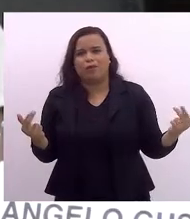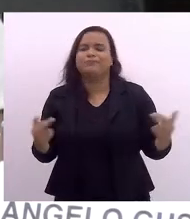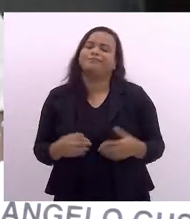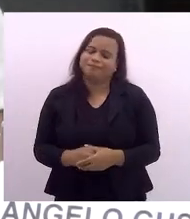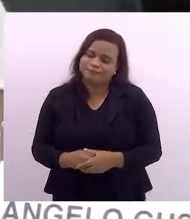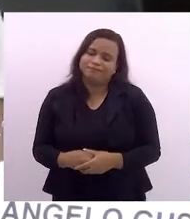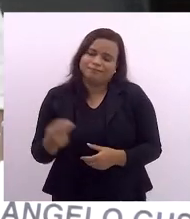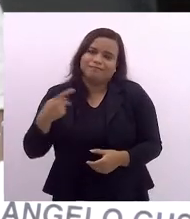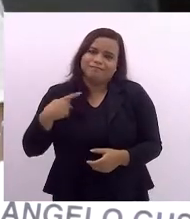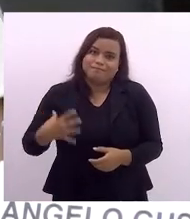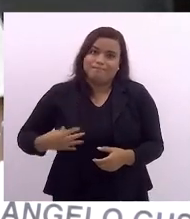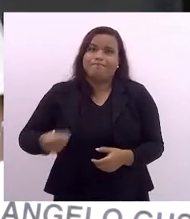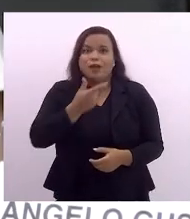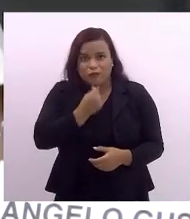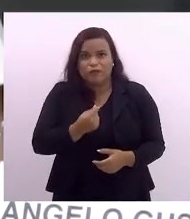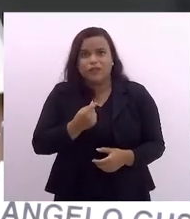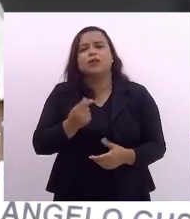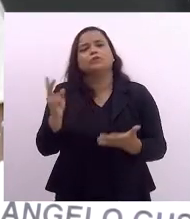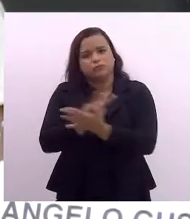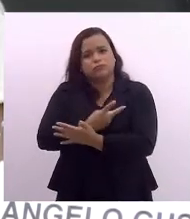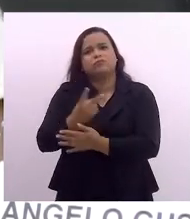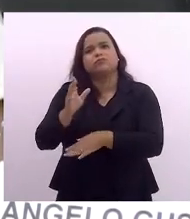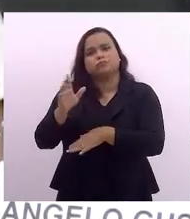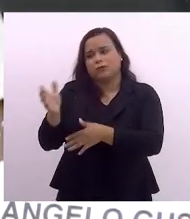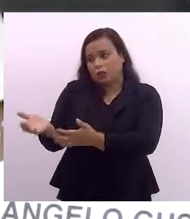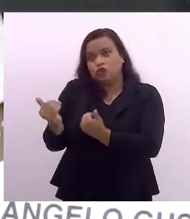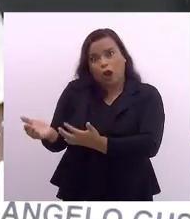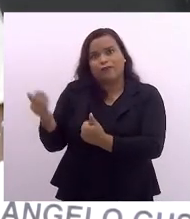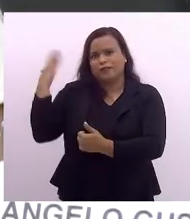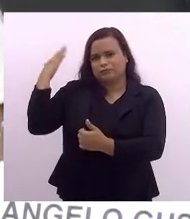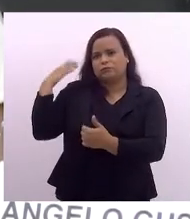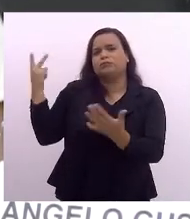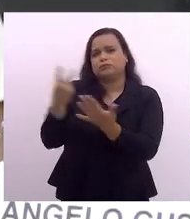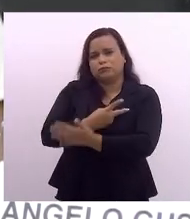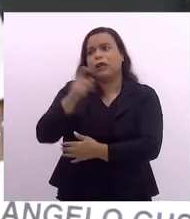Então, meu filho, um dia, foi um adolescente autor de ato infracional.